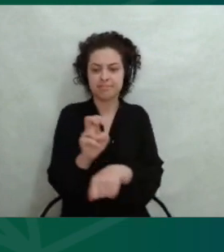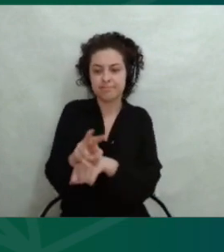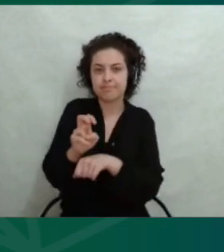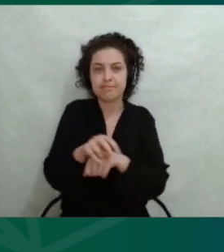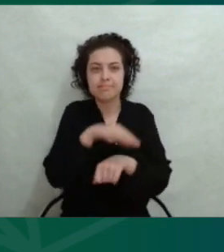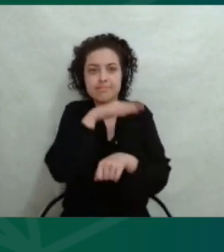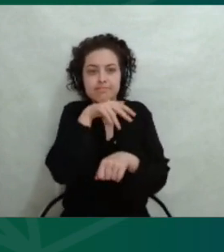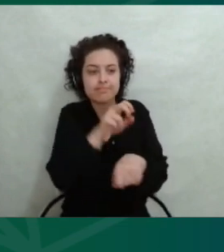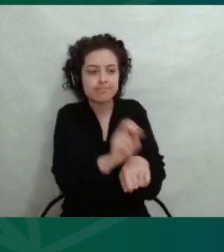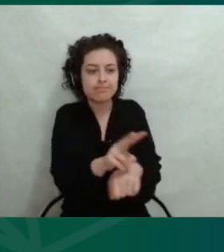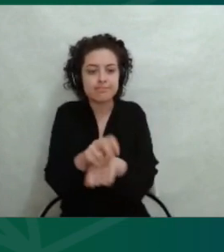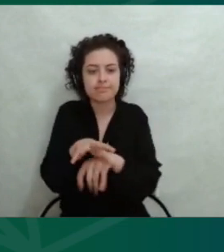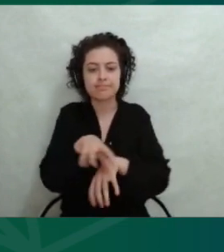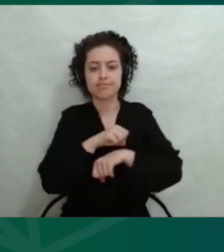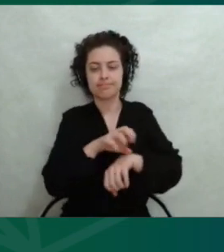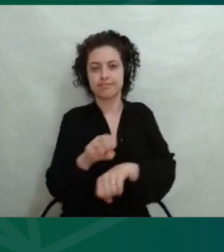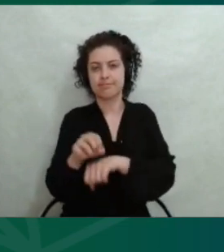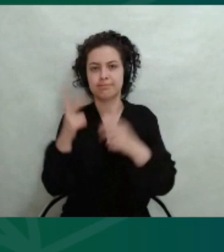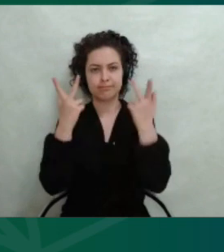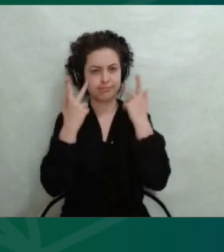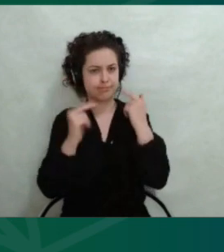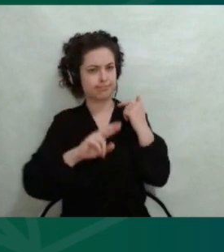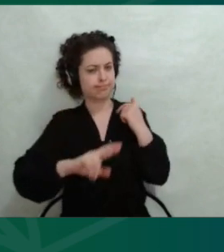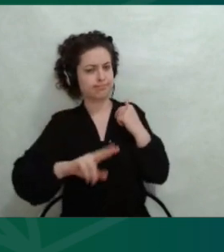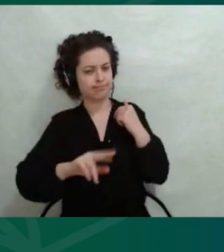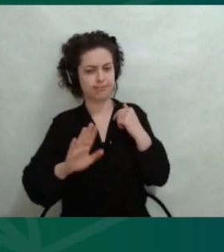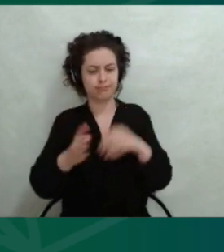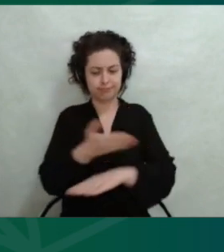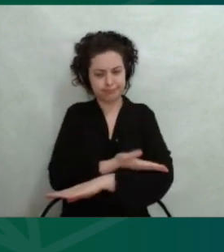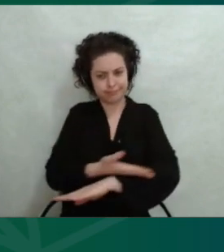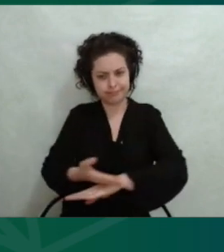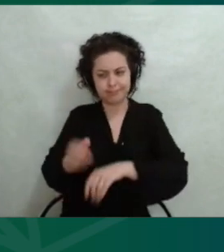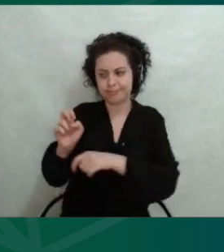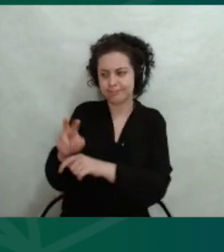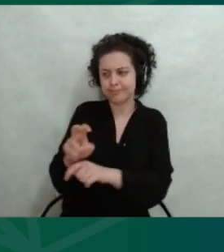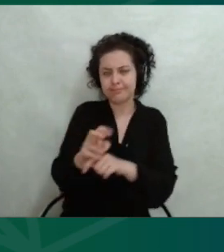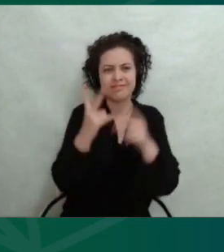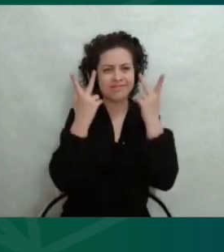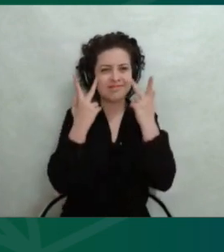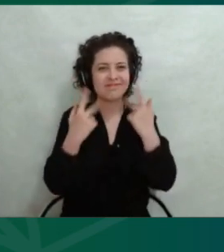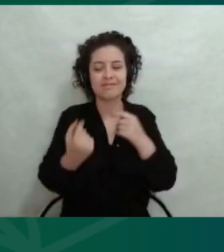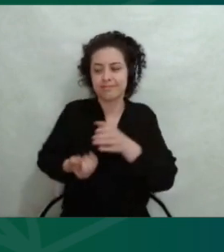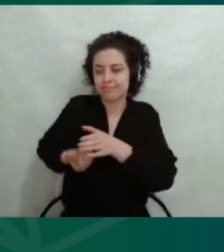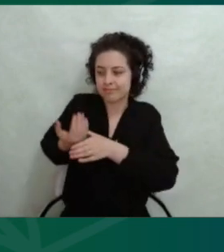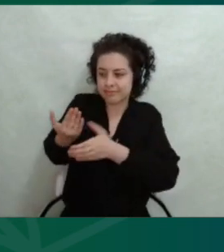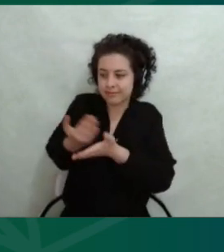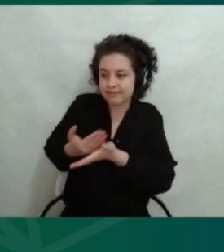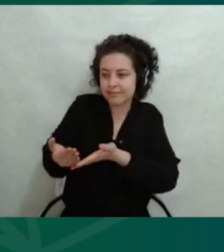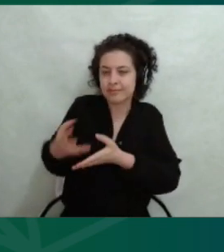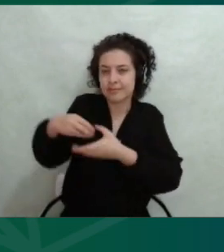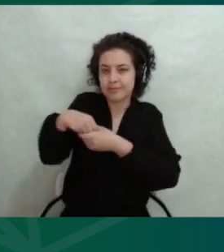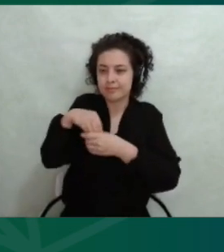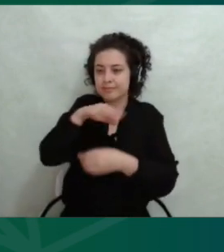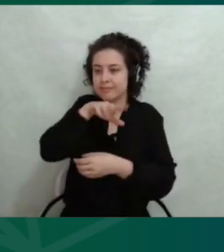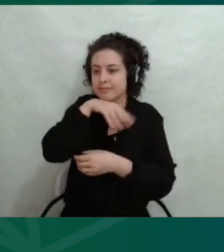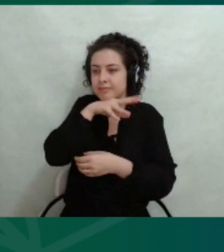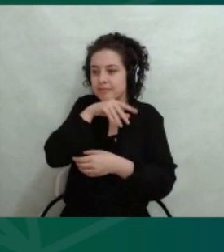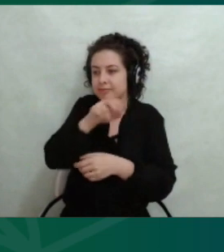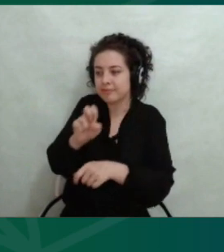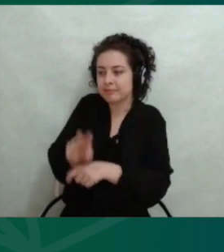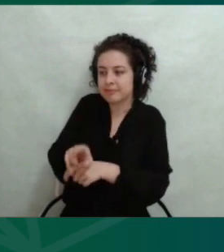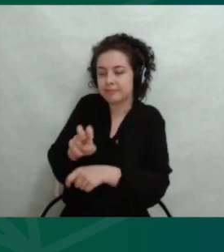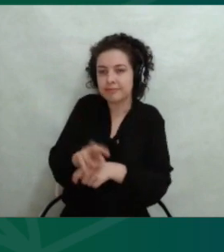Isso não é comum, né? Já habitualmente os vírus eles têm origens e infectam determinado